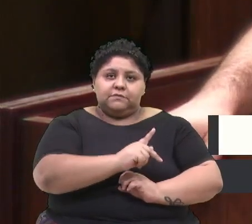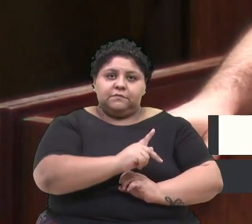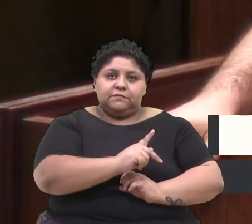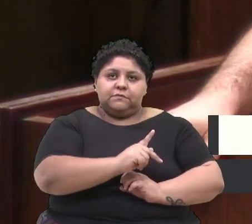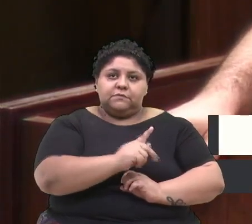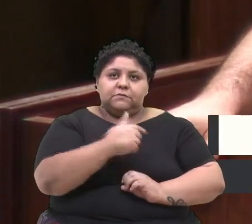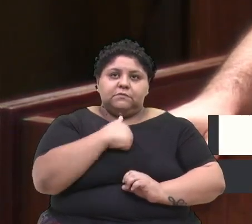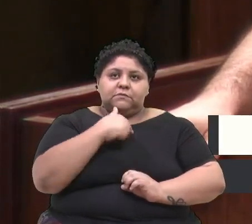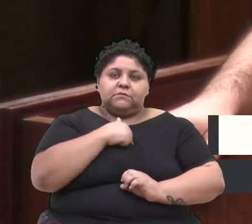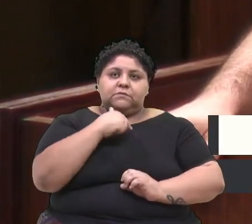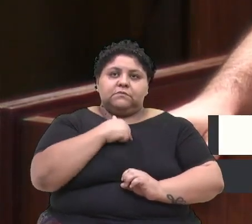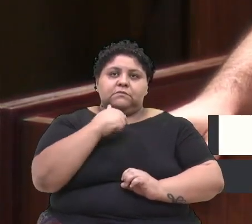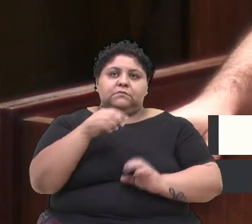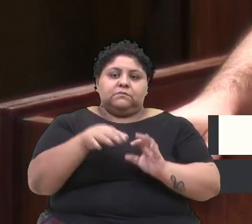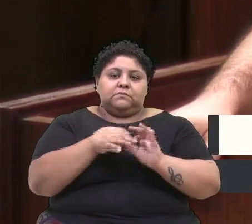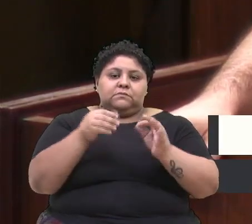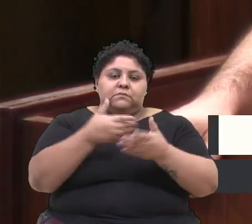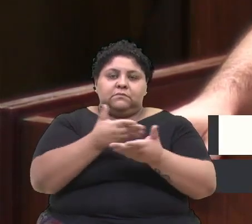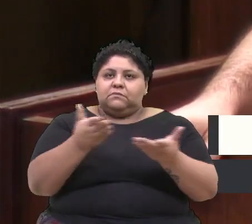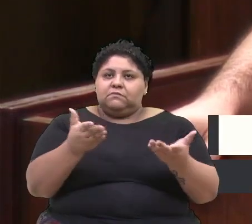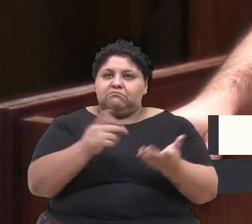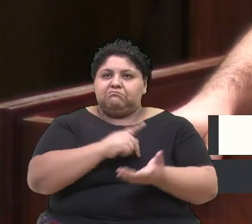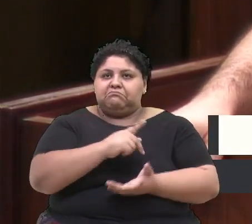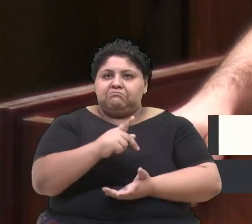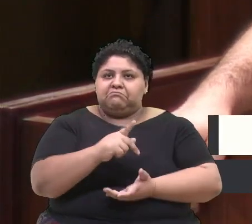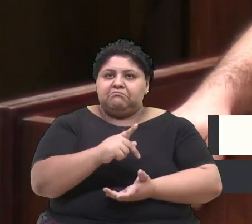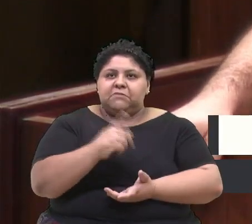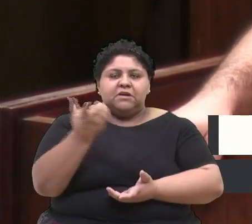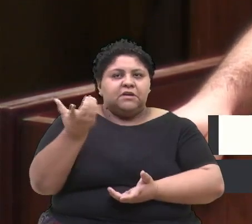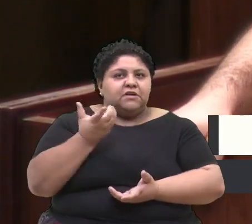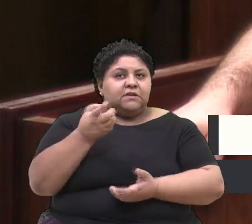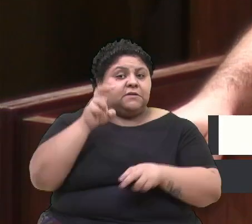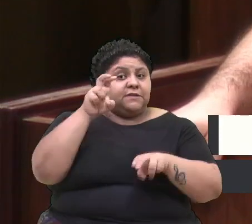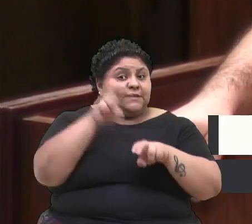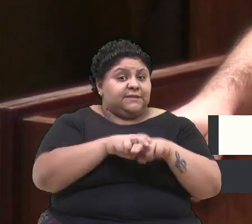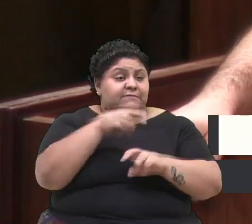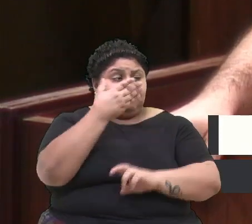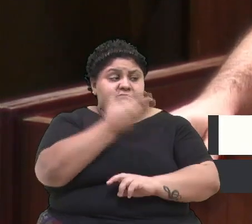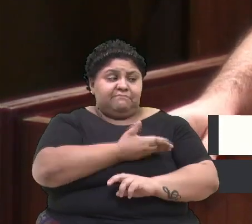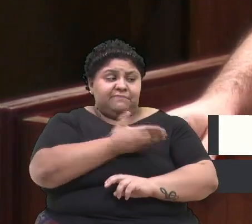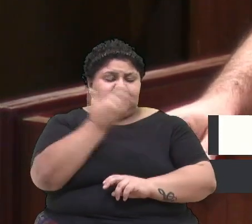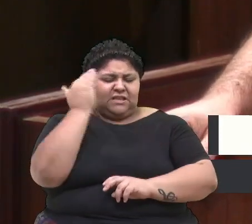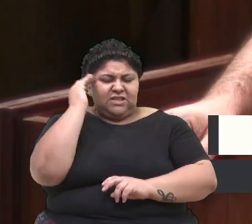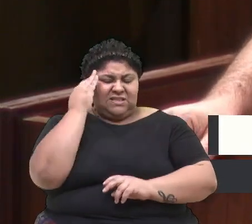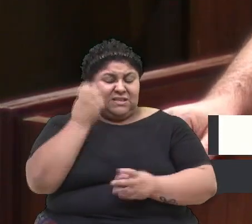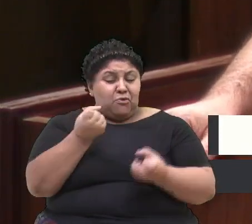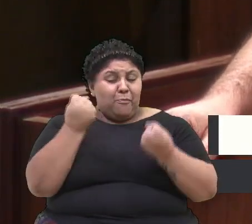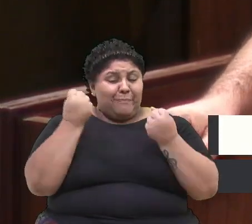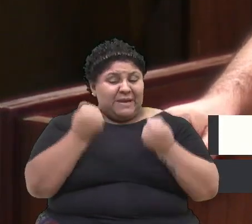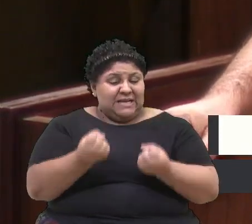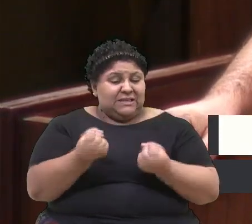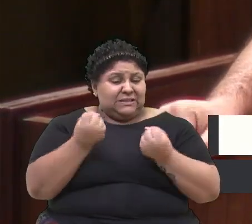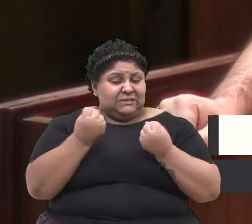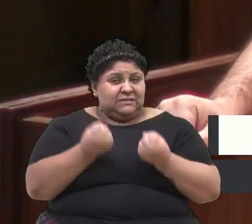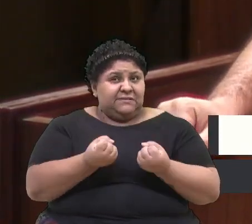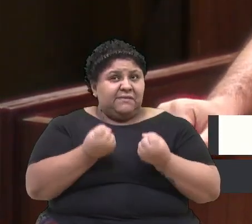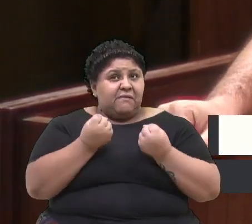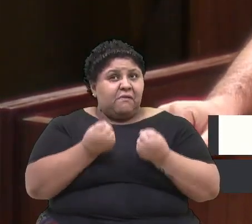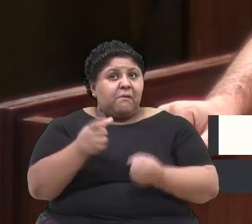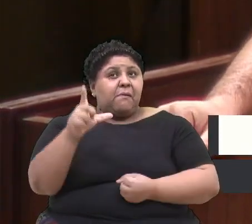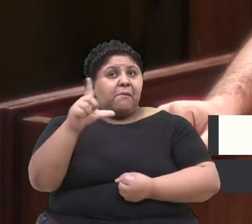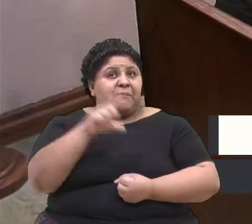abri mão da presidência porque eu não queria sentar nessa cadeira, porque eu sei o peso que tem